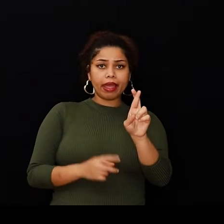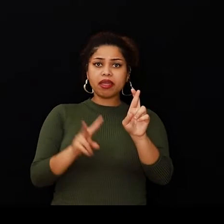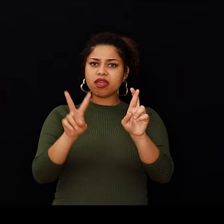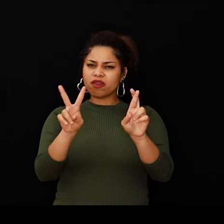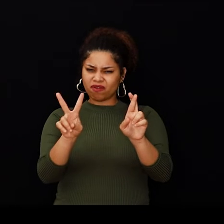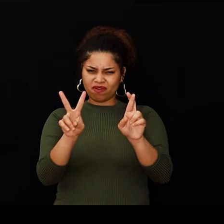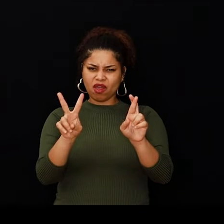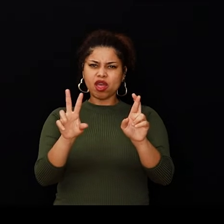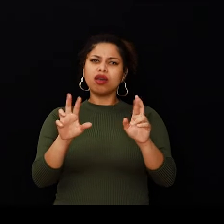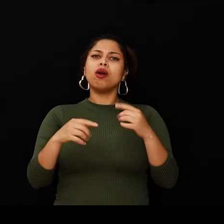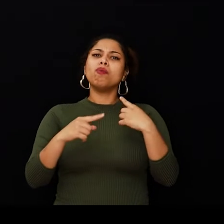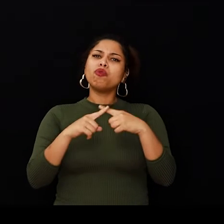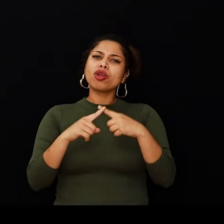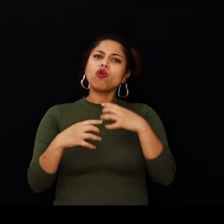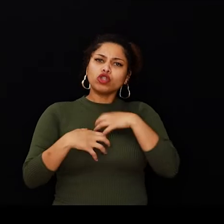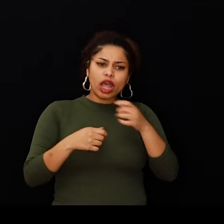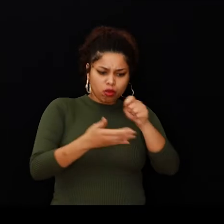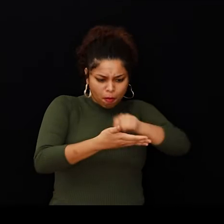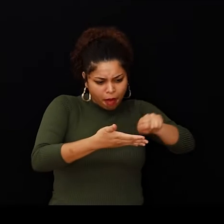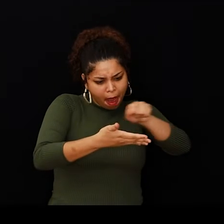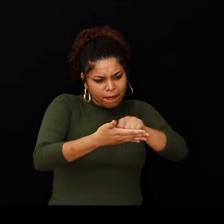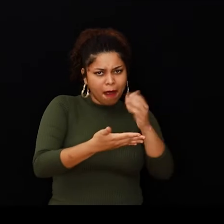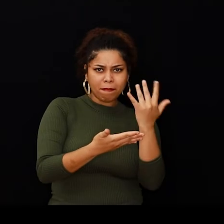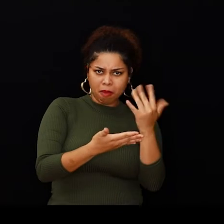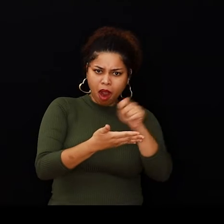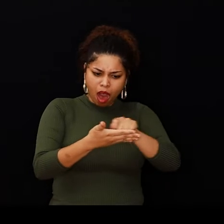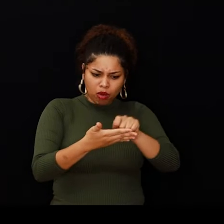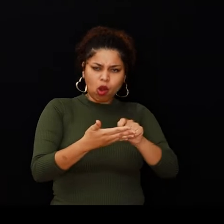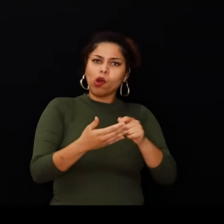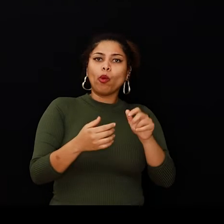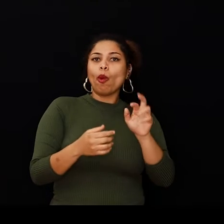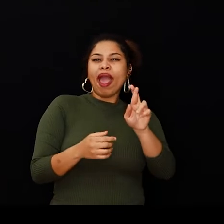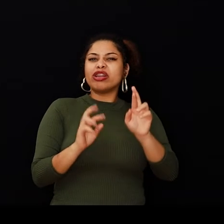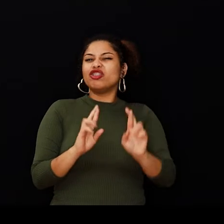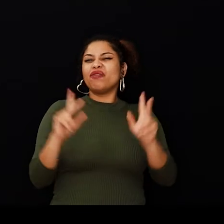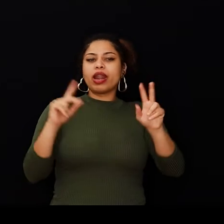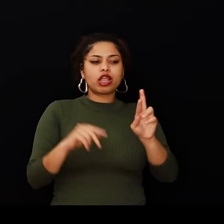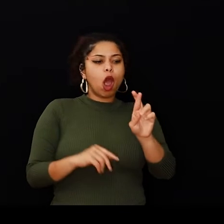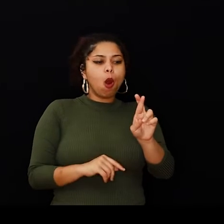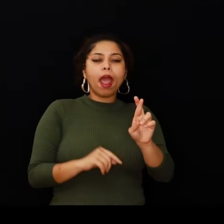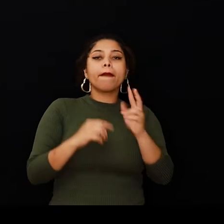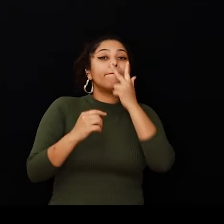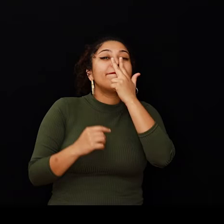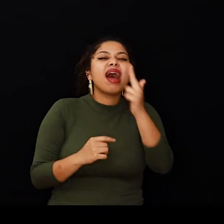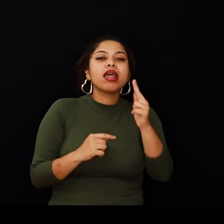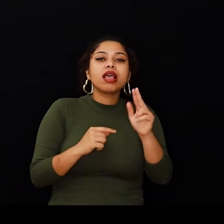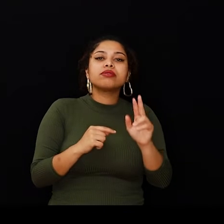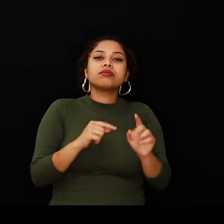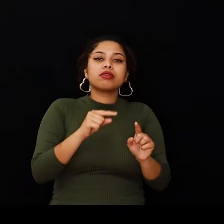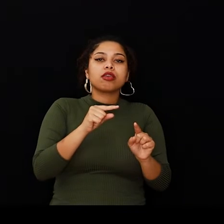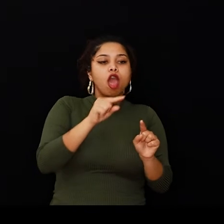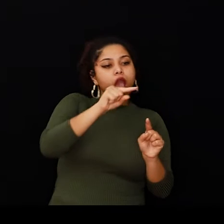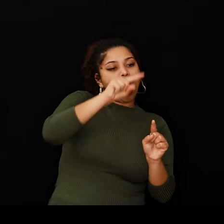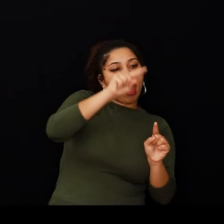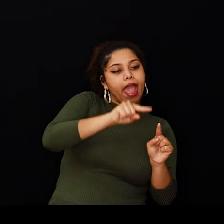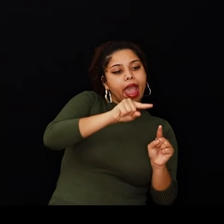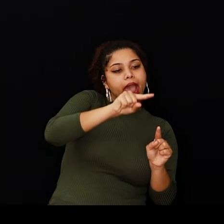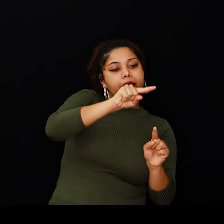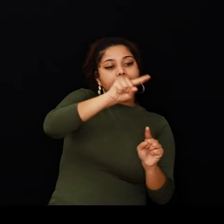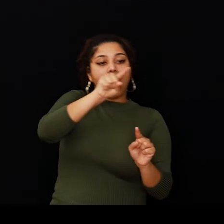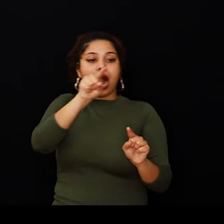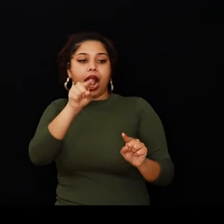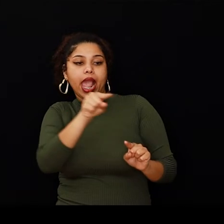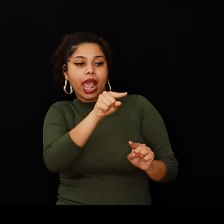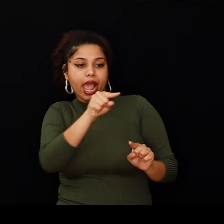do V, né, que o Machado fazia um R um pouco peculiar. Então é um R assim muito parecido com um R